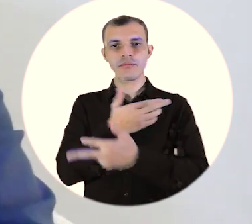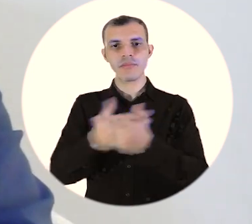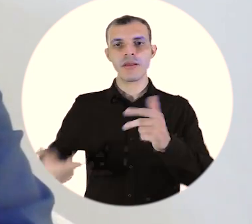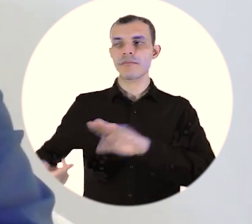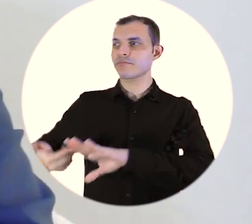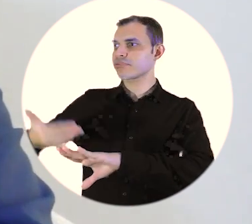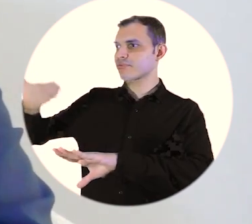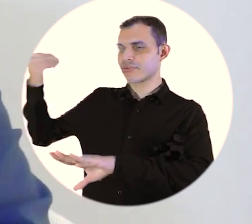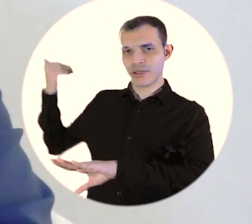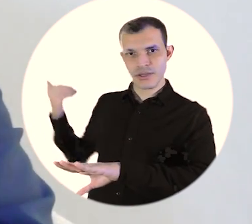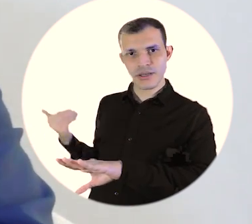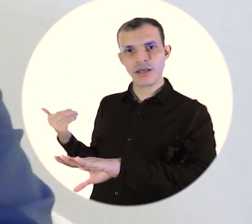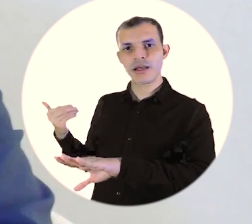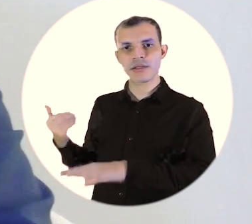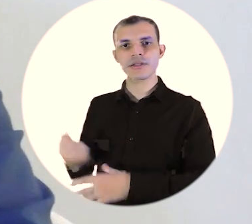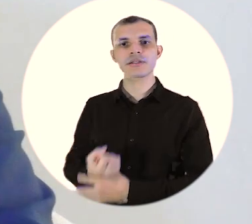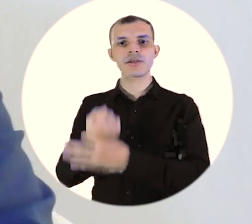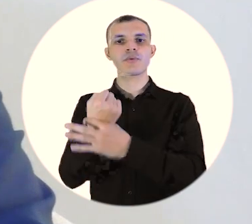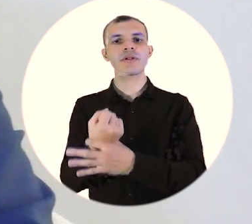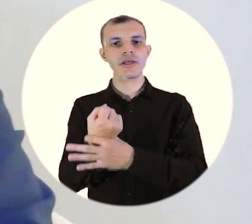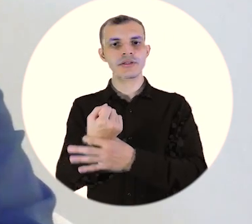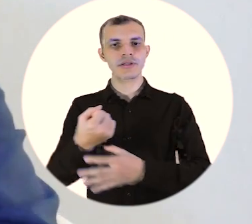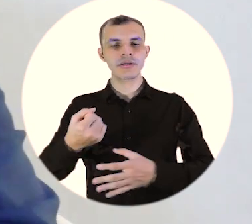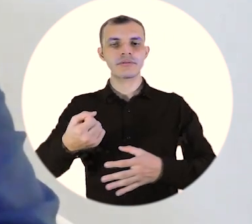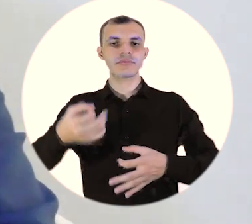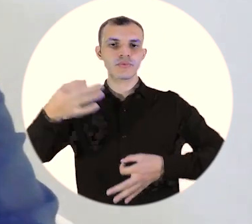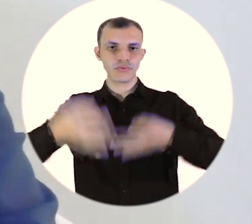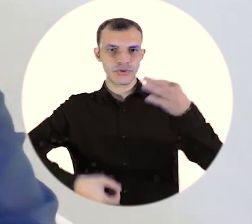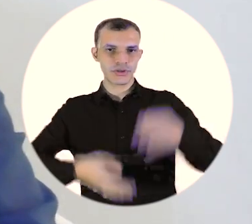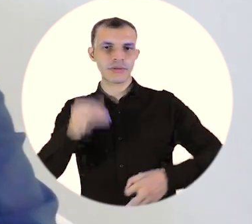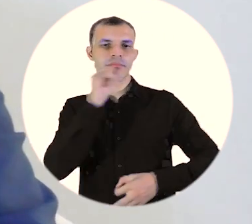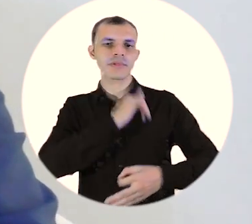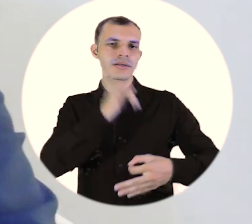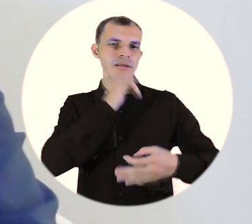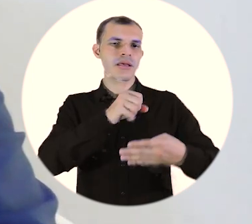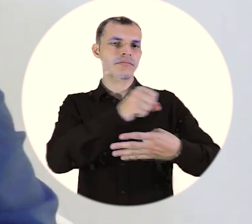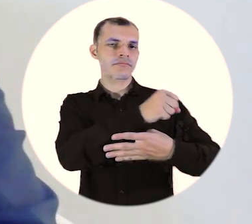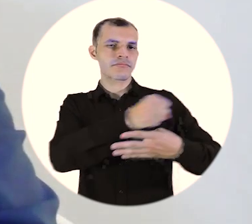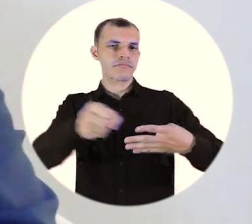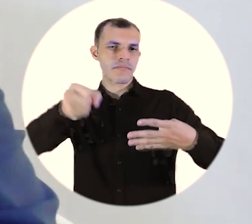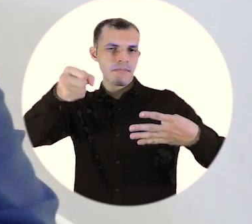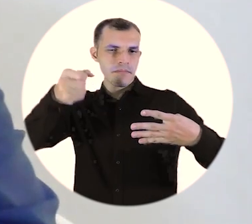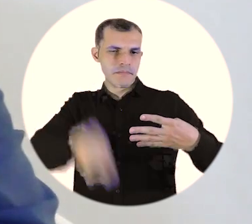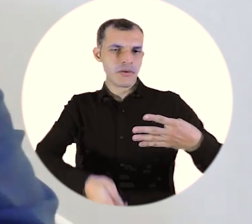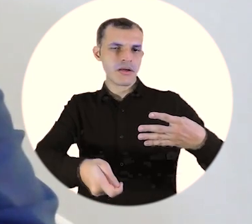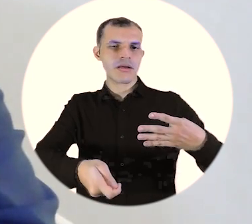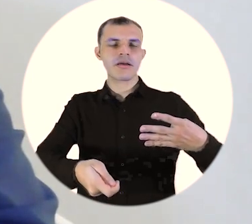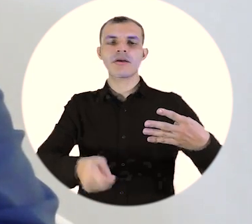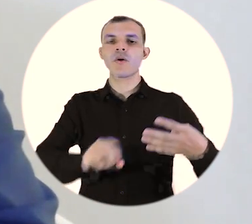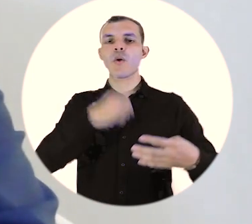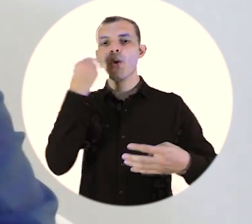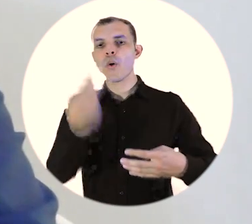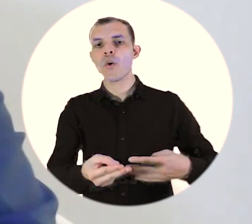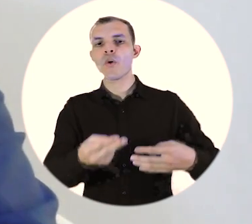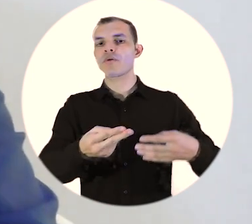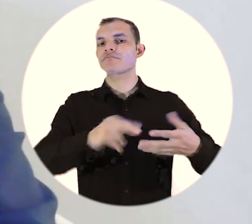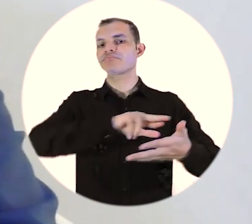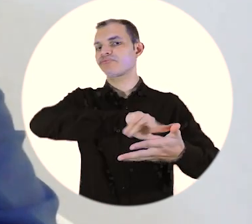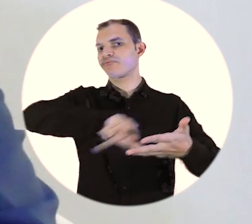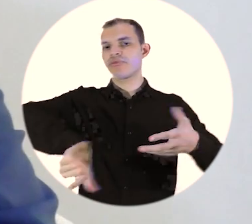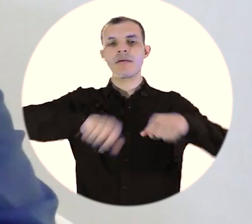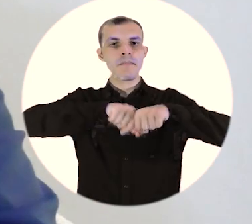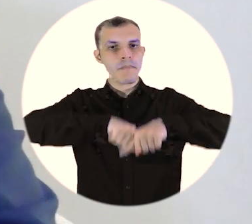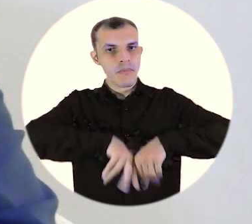precedentes judiciários na segurança jurídica. As súmulas vinculantes, as repercussões